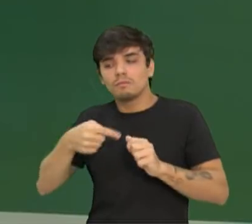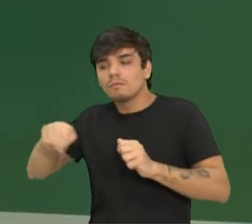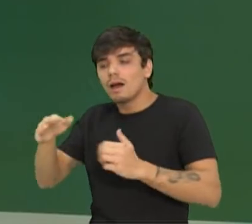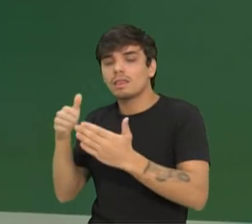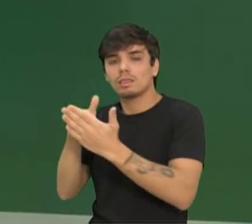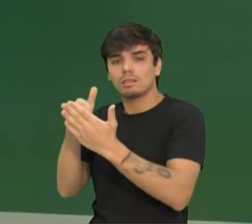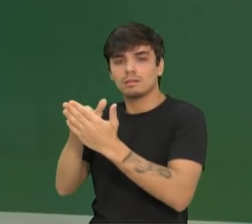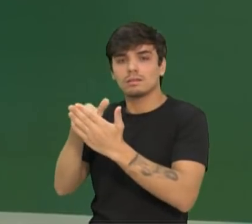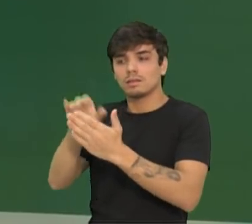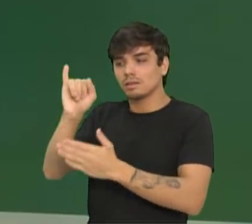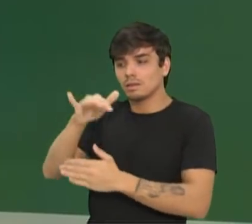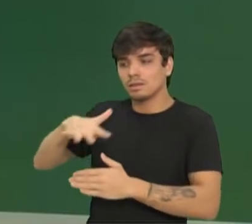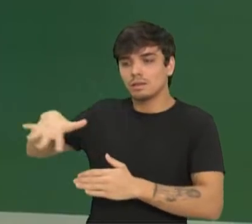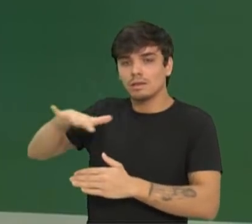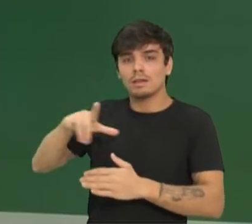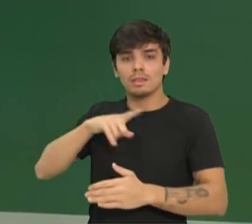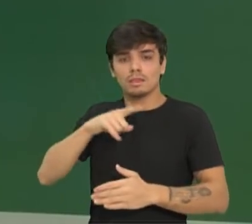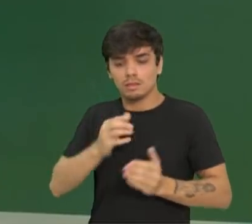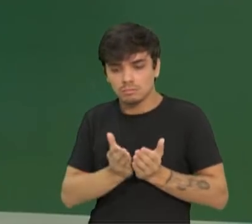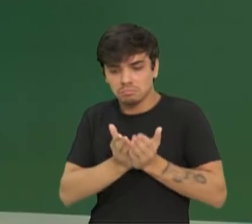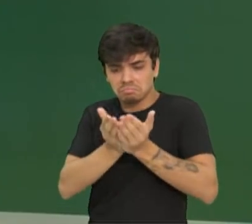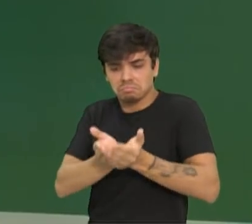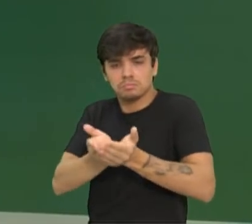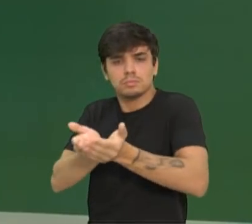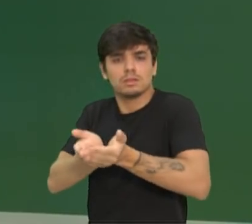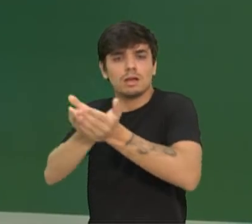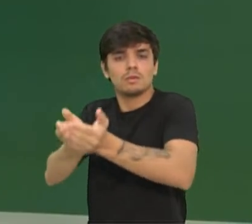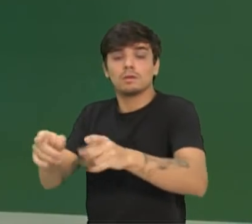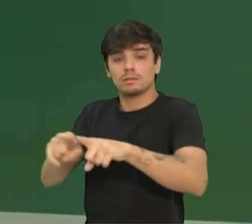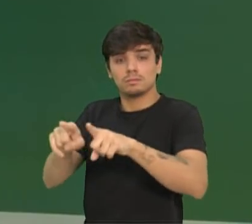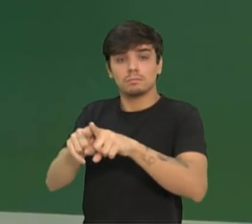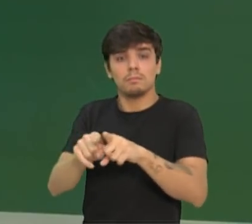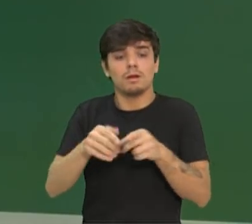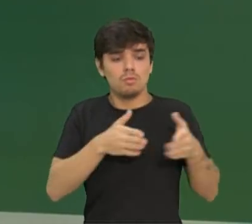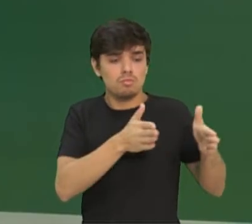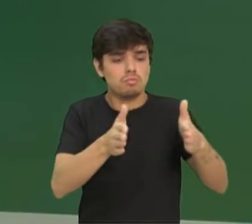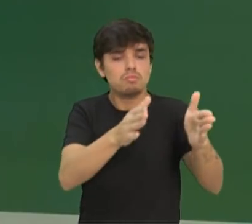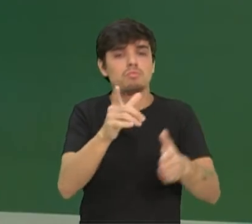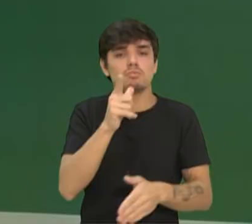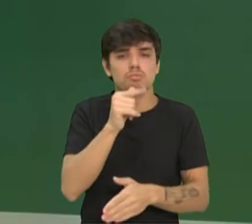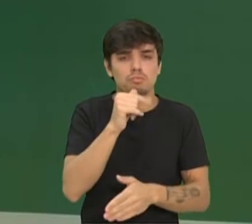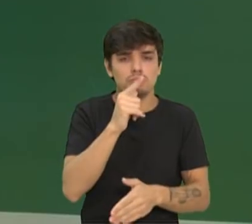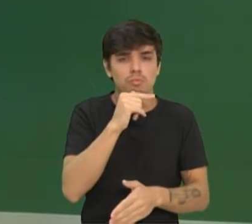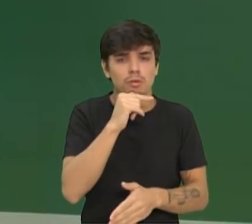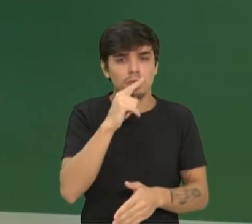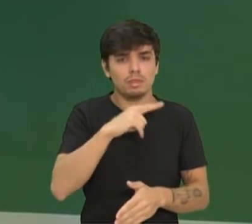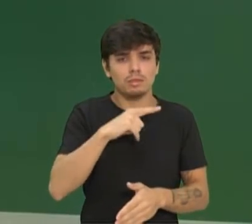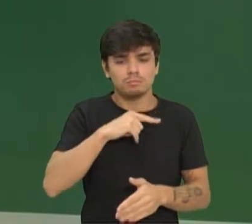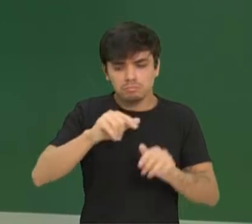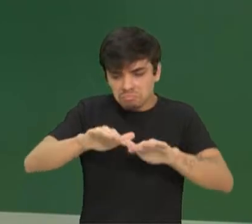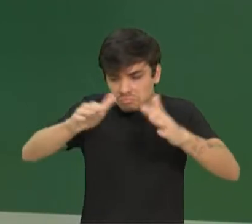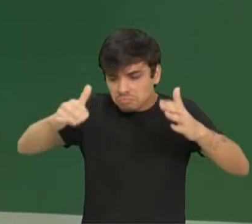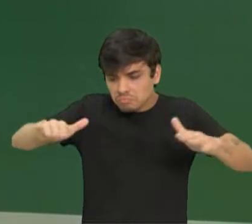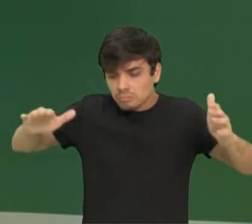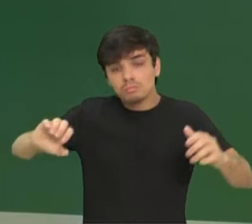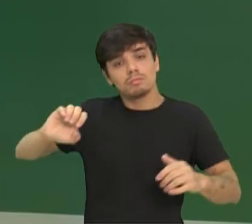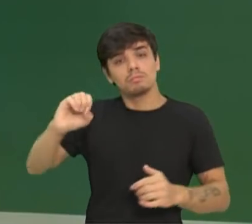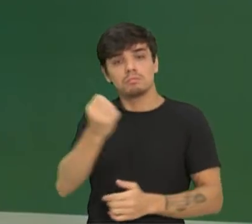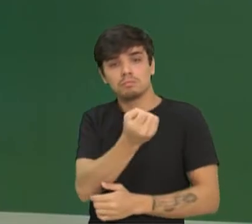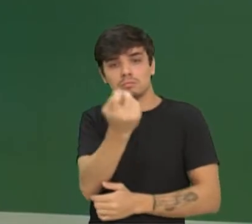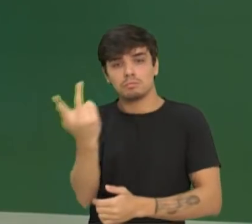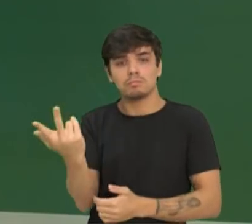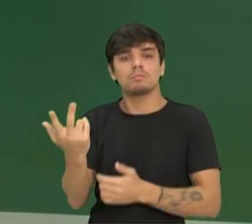canoa, temos o rio que é citado no fragmento, temos uma margem do rio, alguns pássaros, ok?